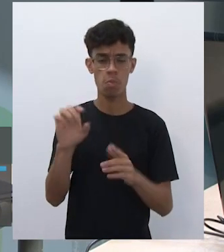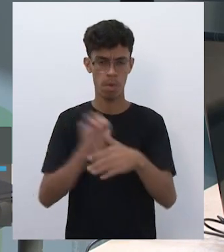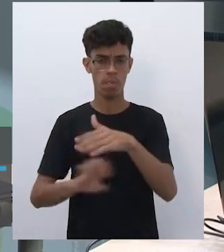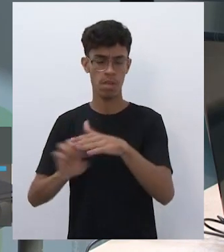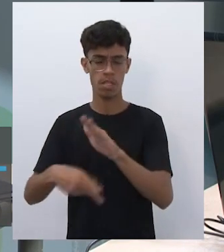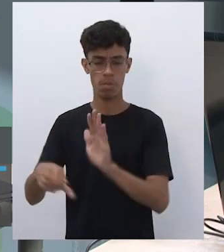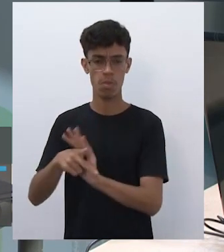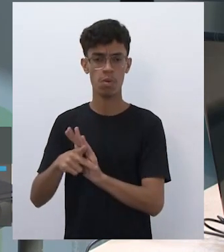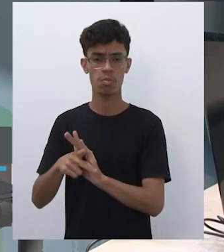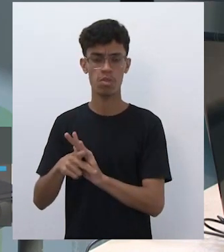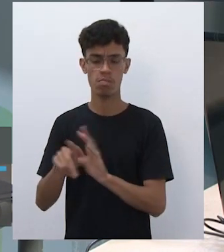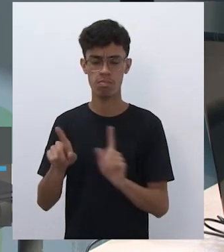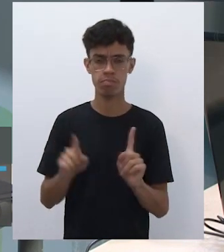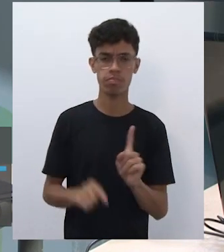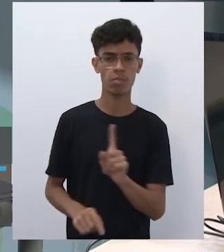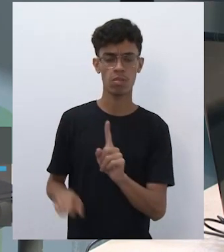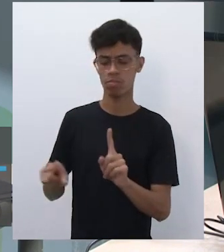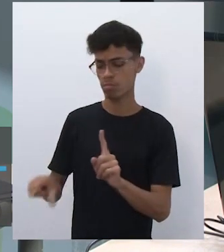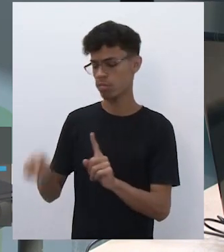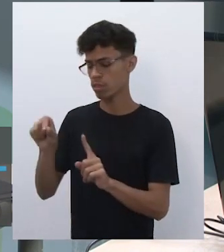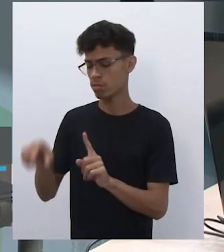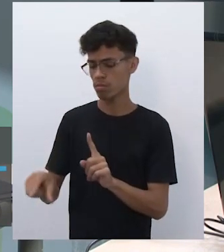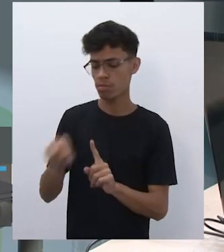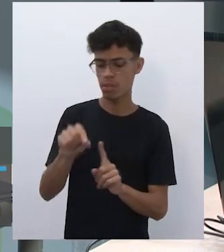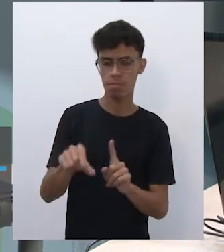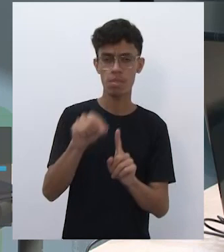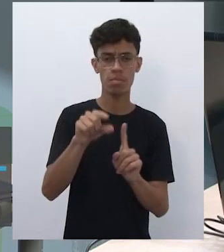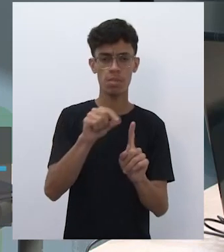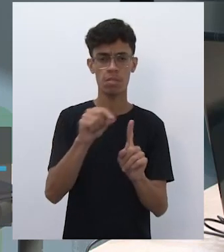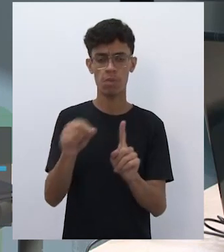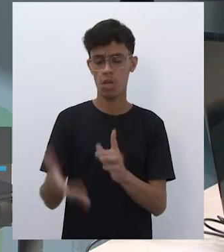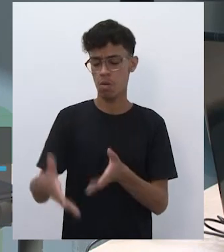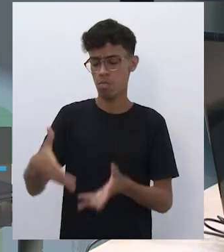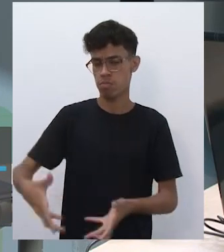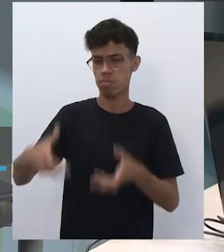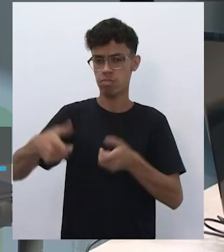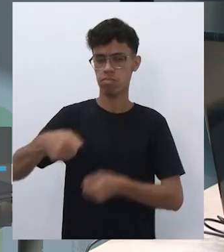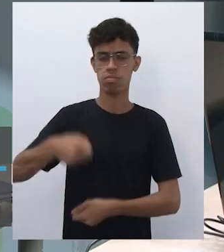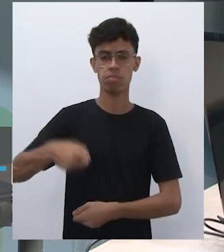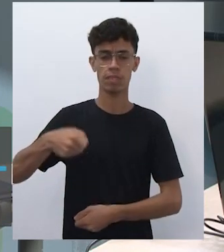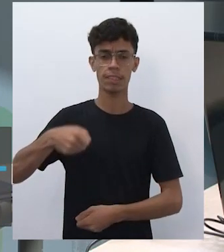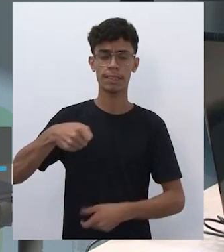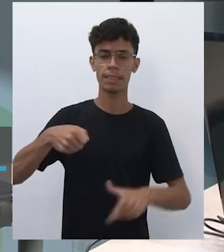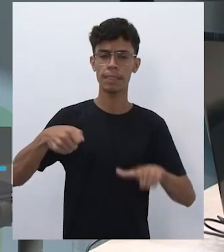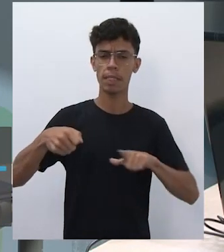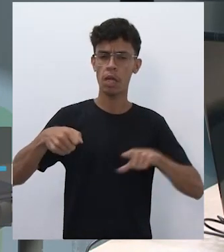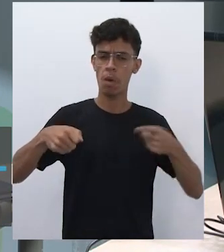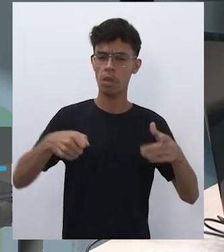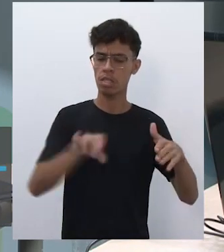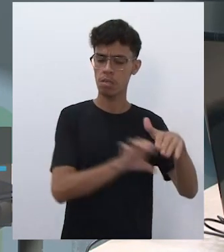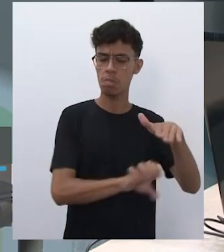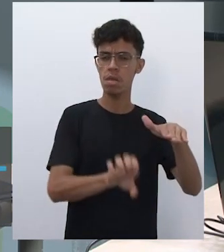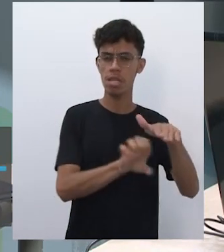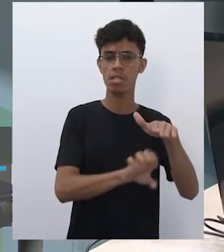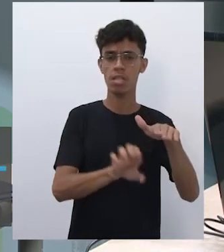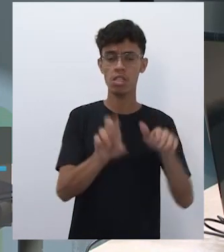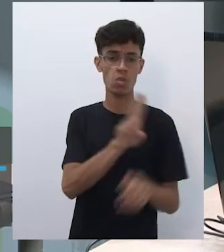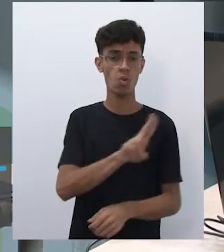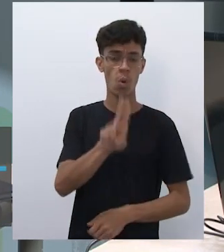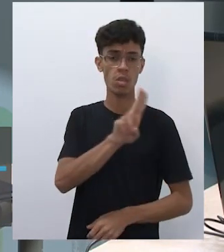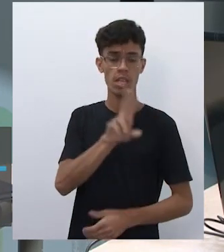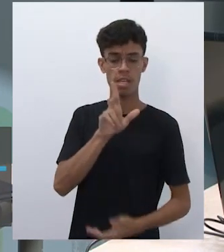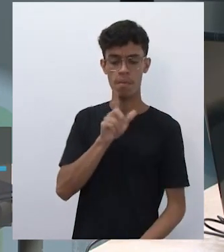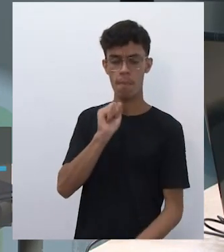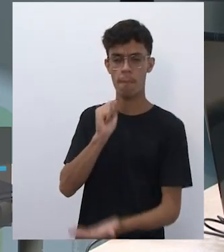reciclagem, separa e depois as próprias empresas que usam esse tipo de matéria-prima, compra também dessas empresas